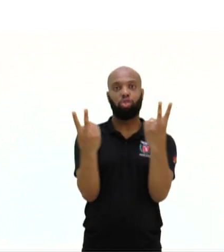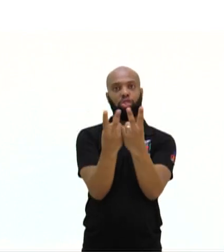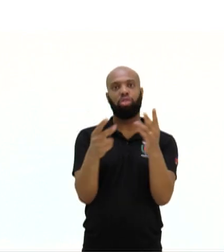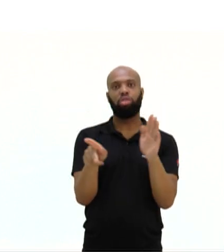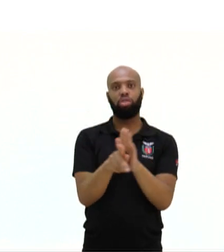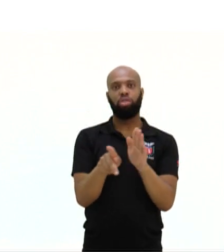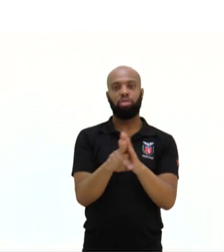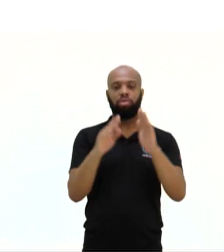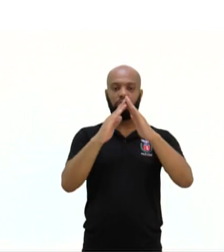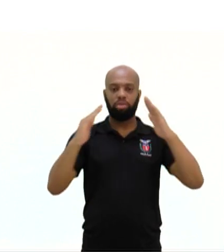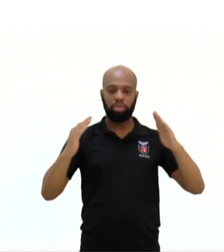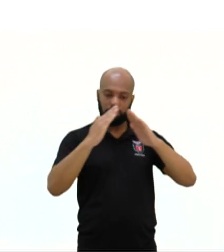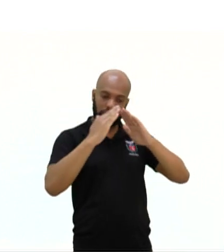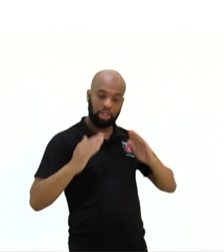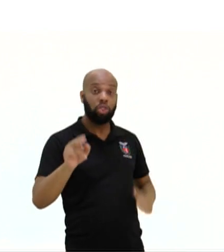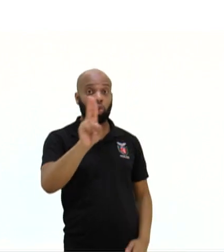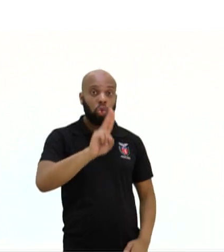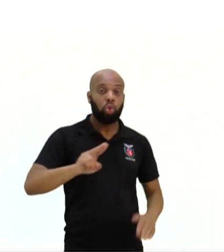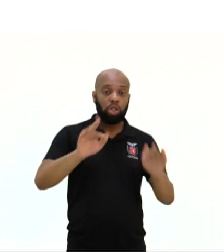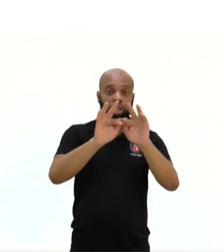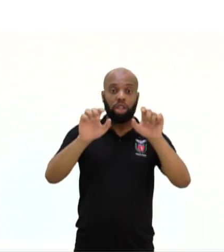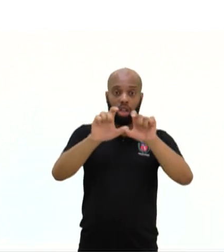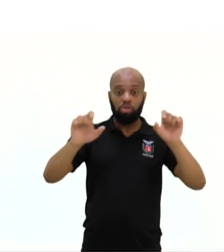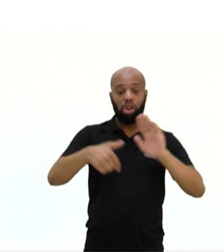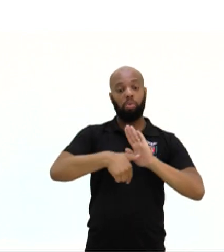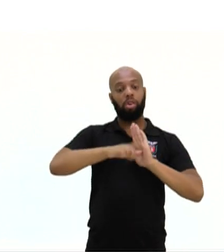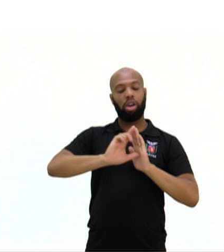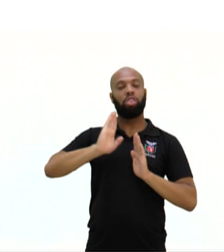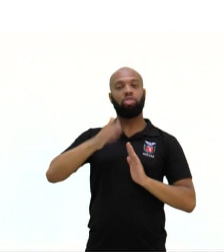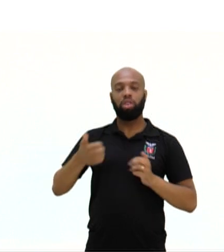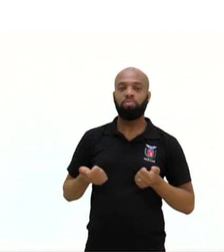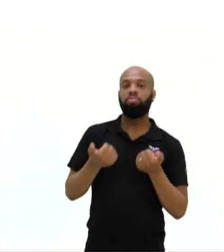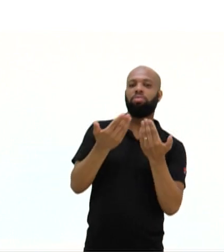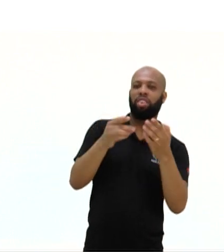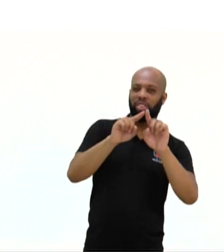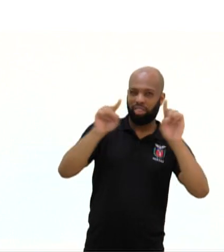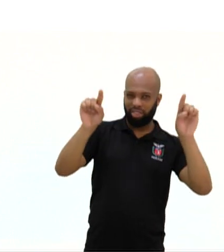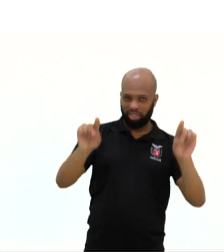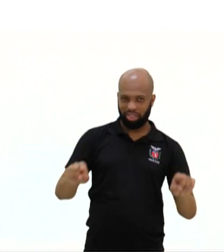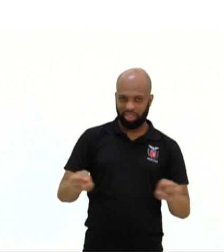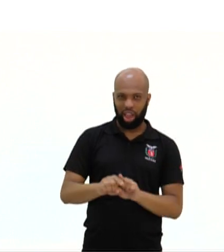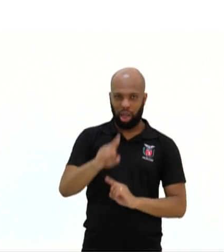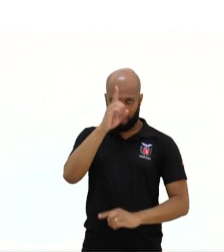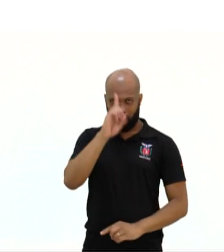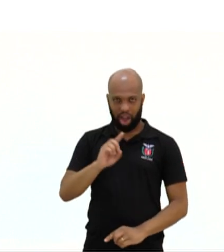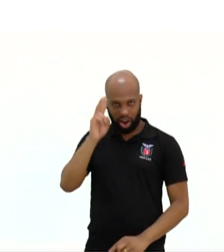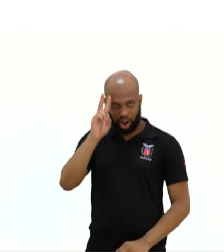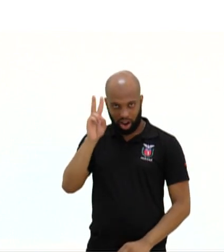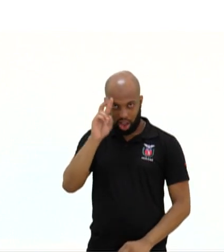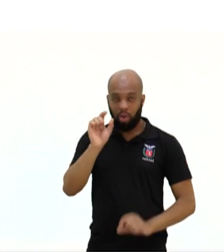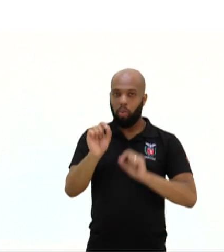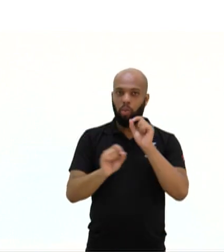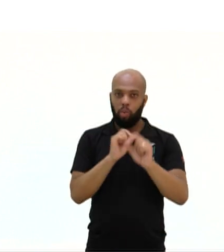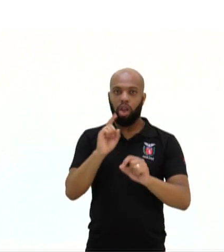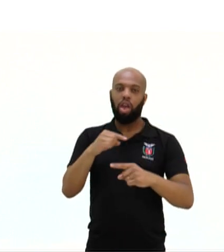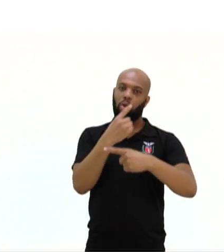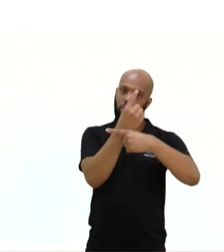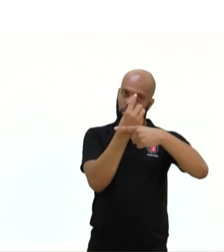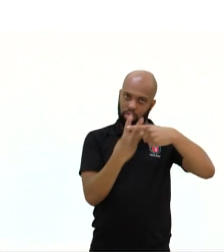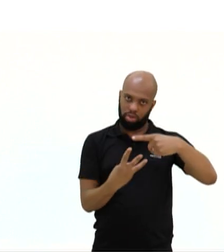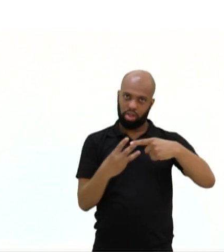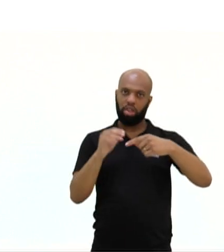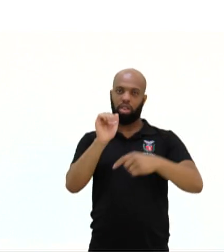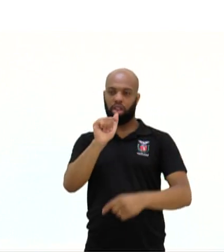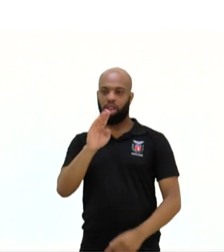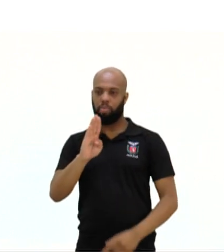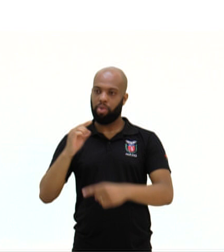vão utilizar aquela fórmula que a professora passou ali anteriormente, tá bom? Que é 1/3 da área da base vezes a altura. Então,